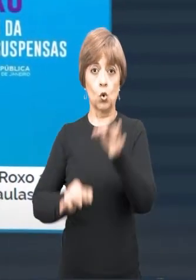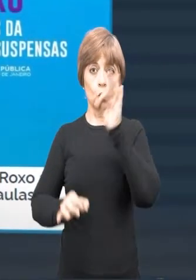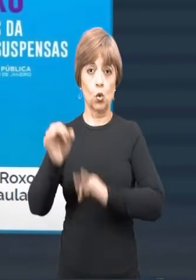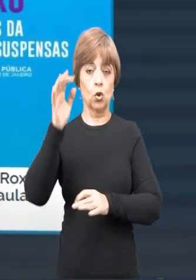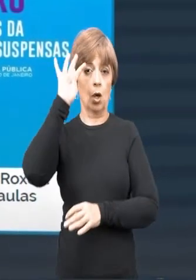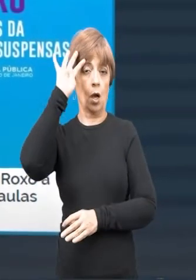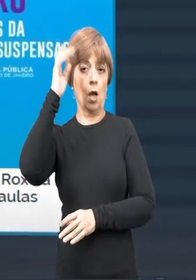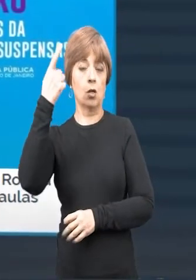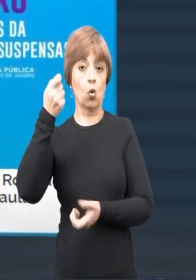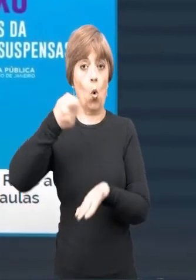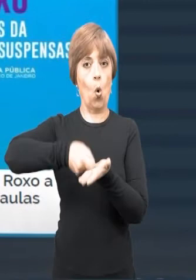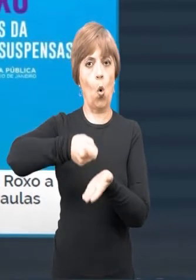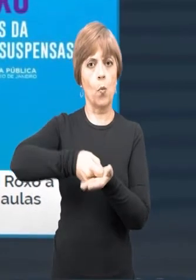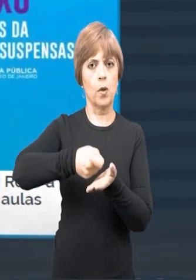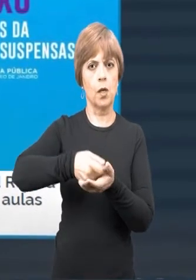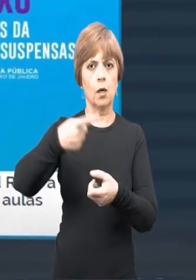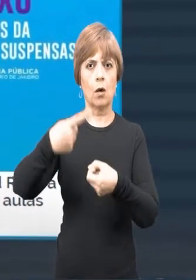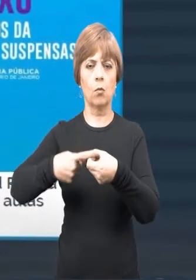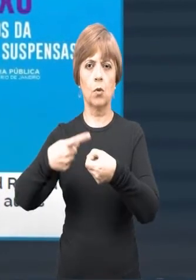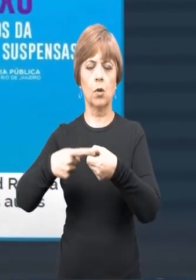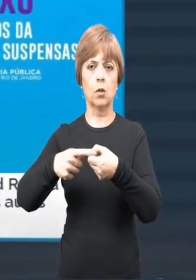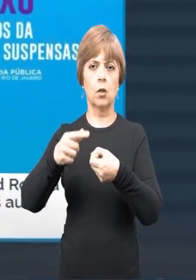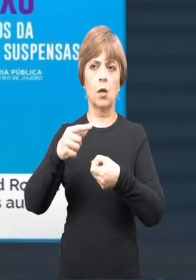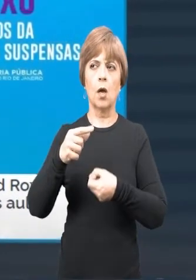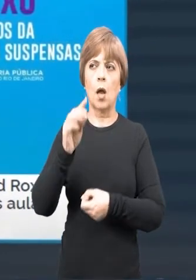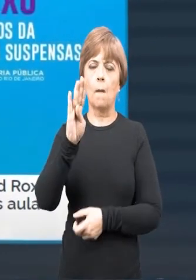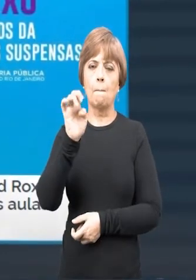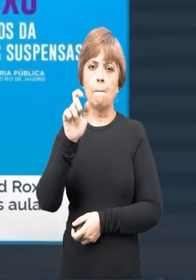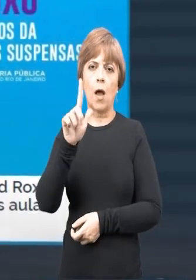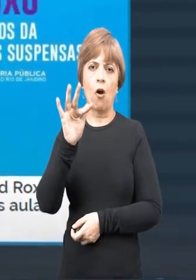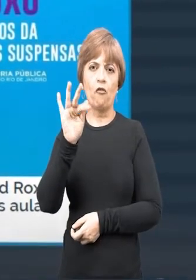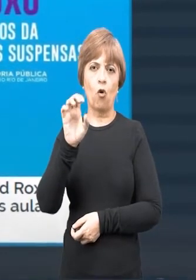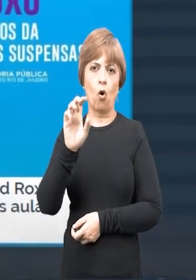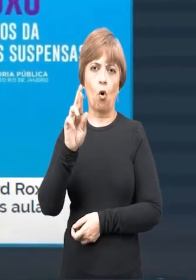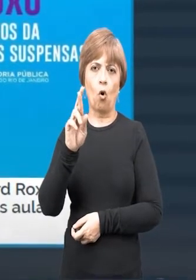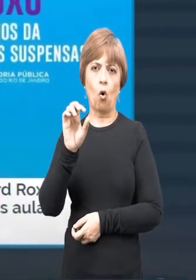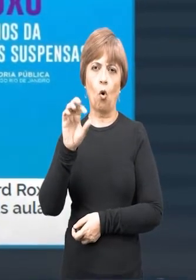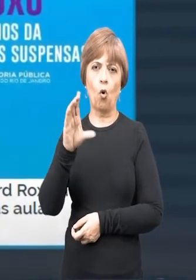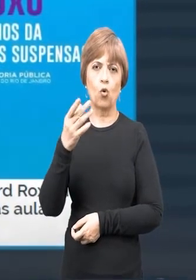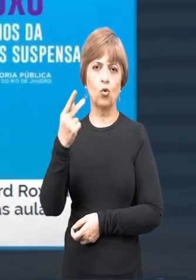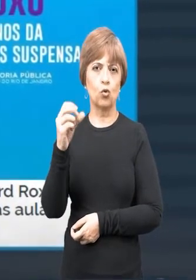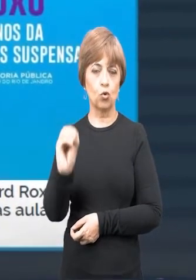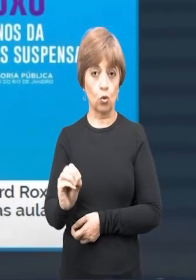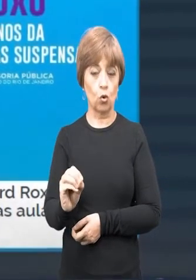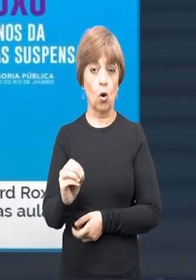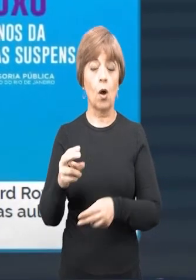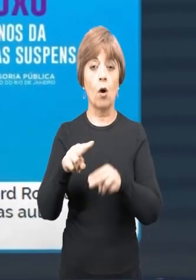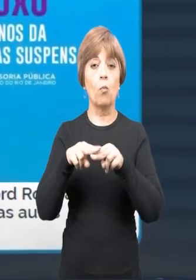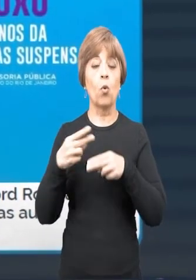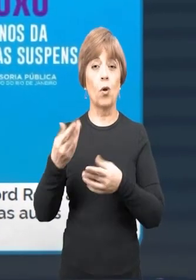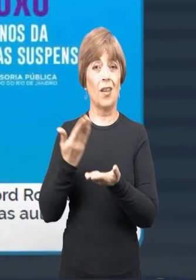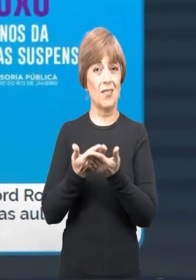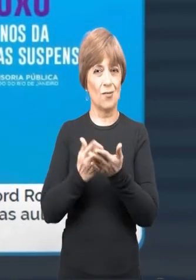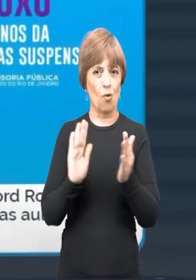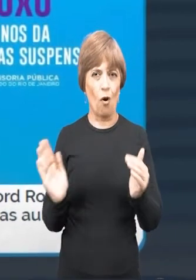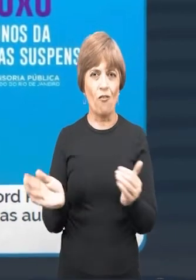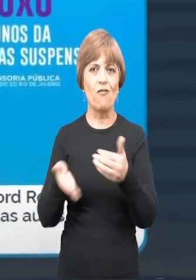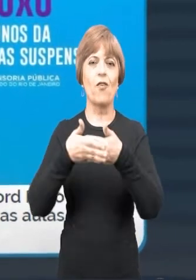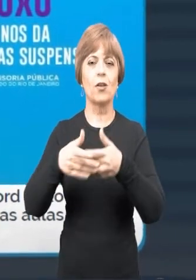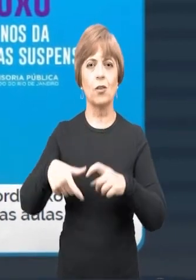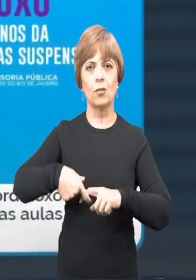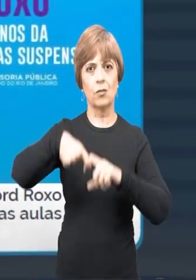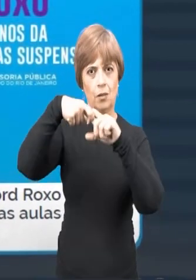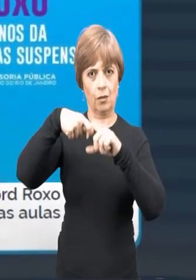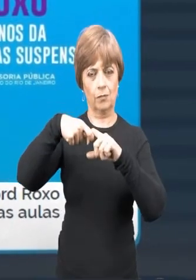de Belford Roxo a providenciar alimentação para os alunos que tiveram as aulas suspensas em razão da pandemia